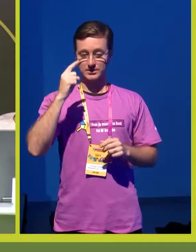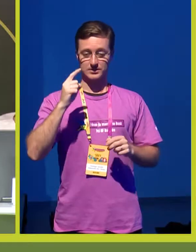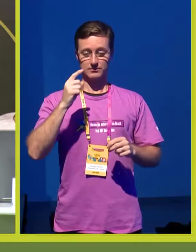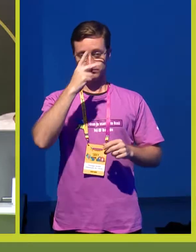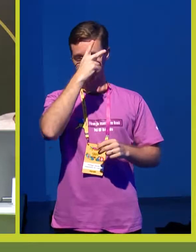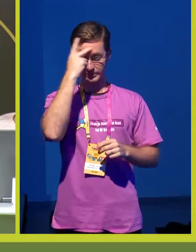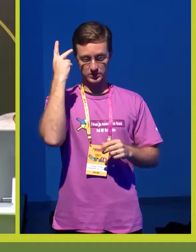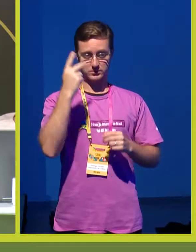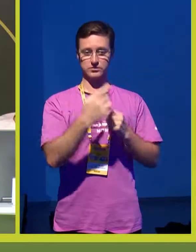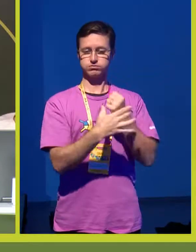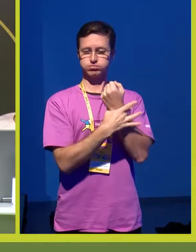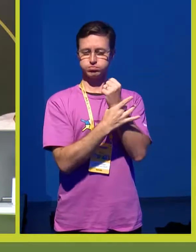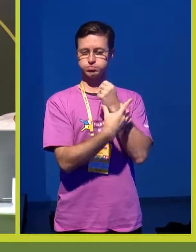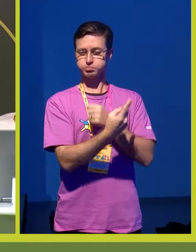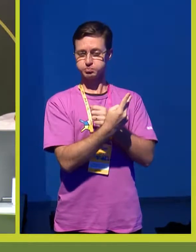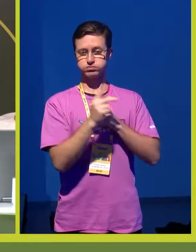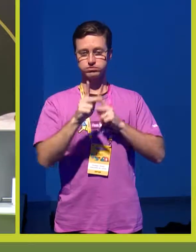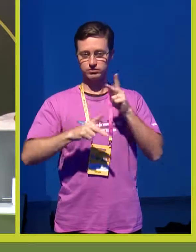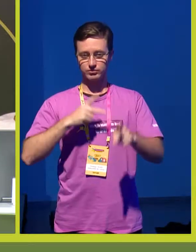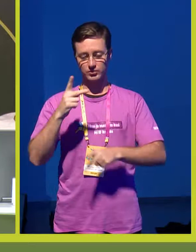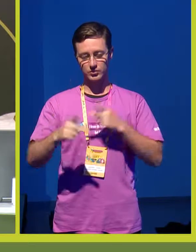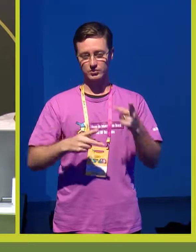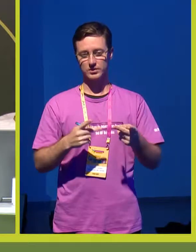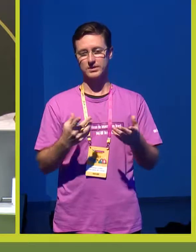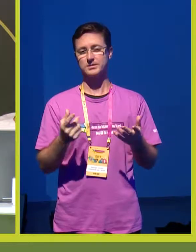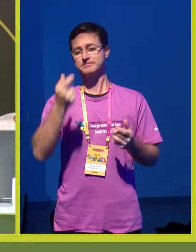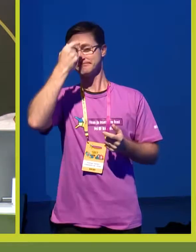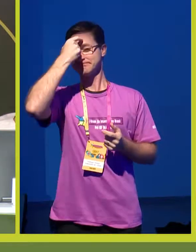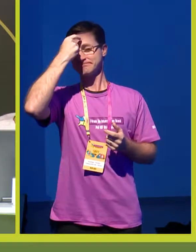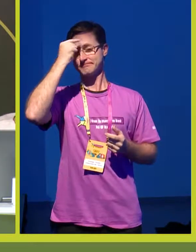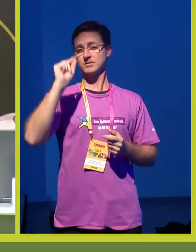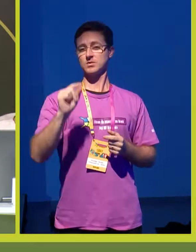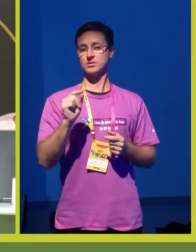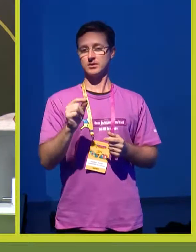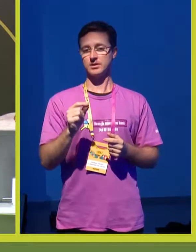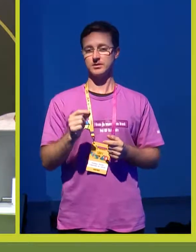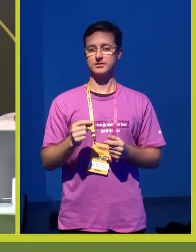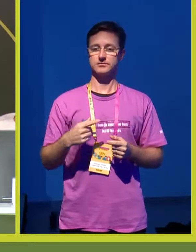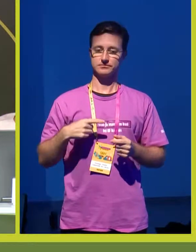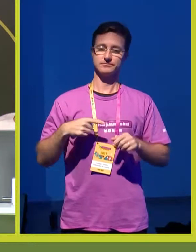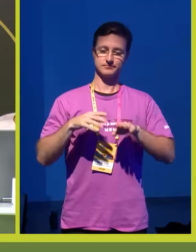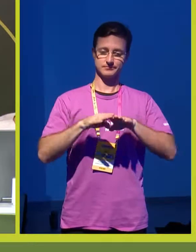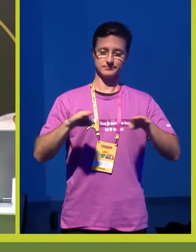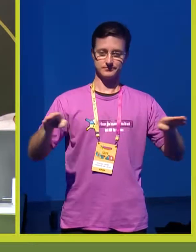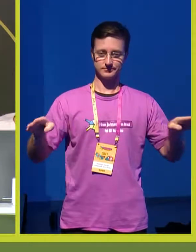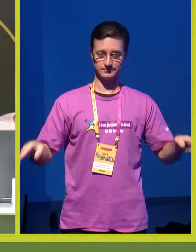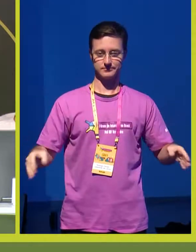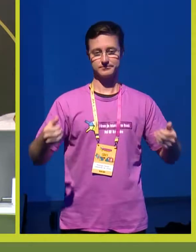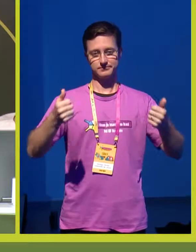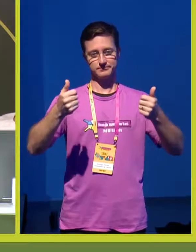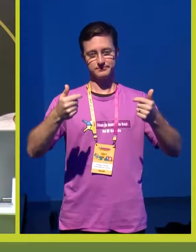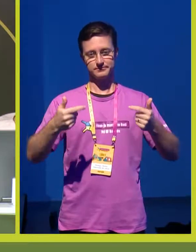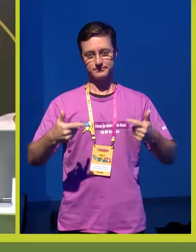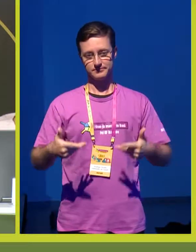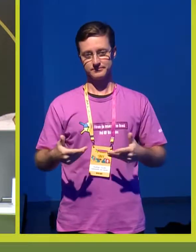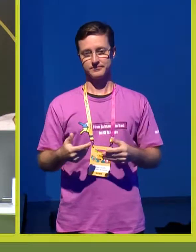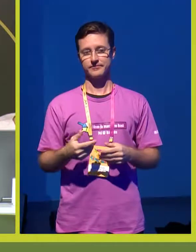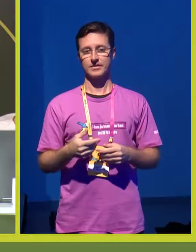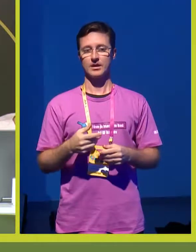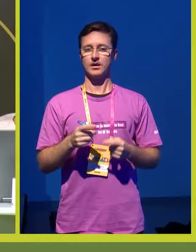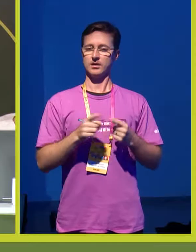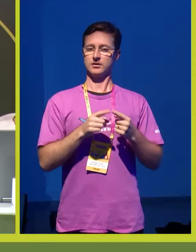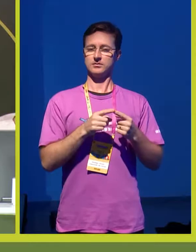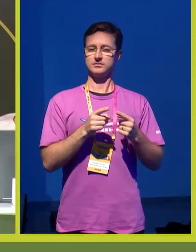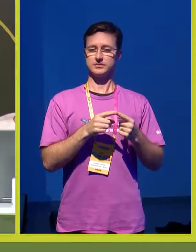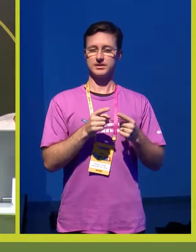diversas, sobretudo sobre a perspectiva desse painel. A inteligência, o patrulhamento ostensivo